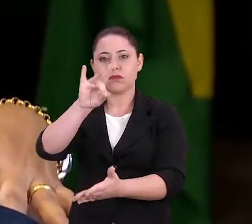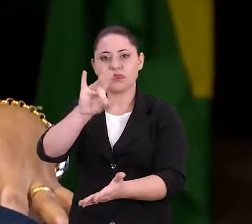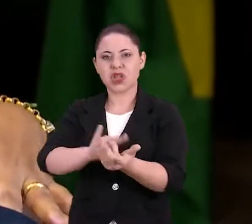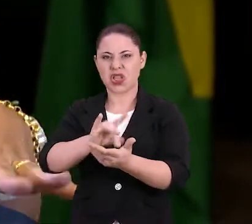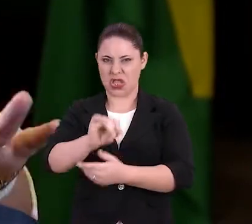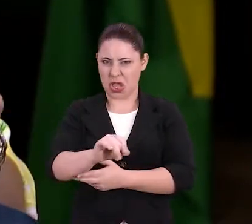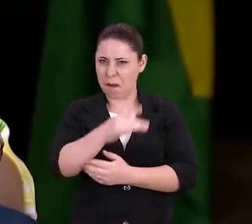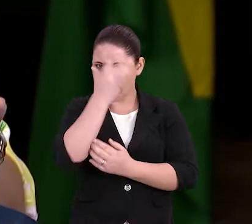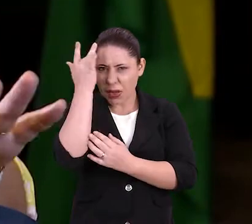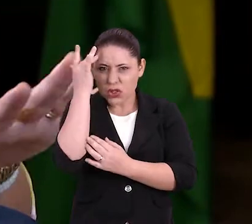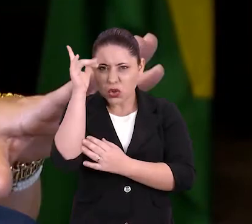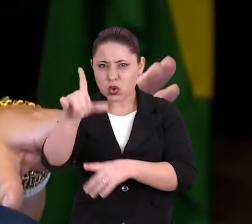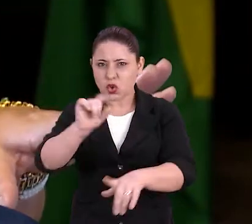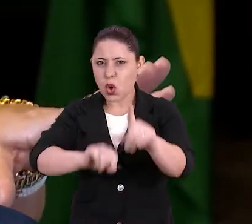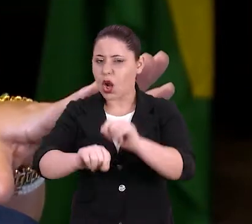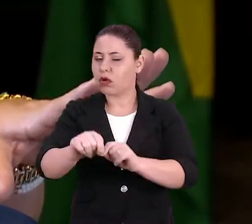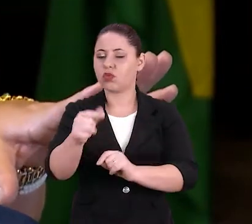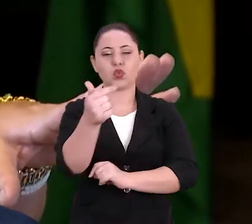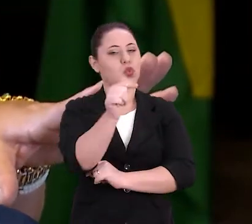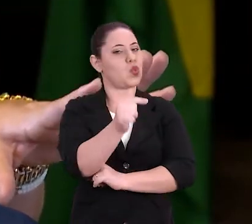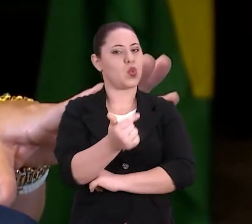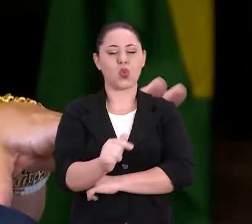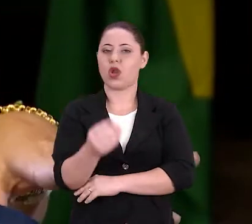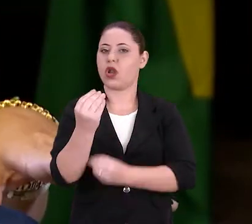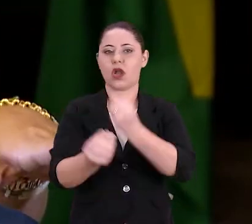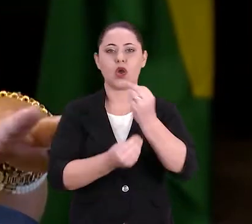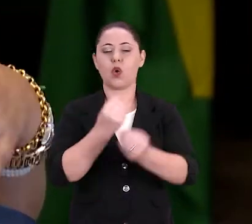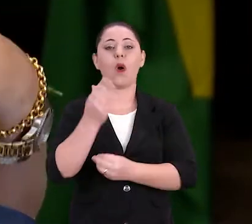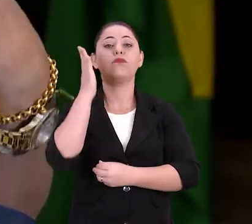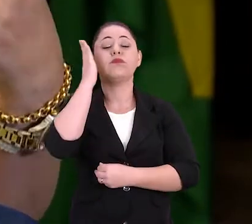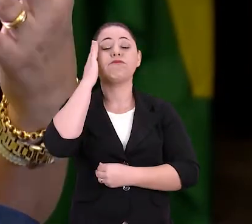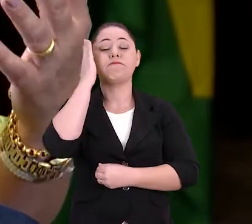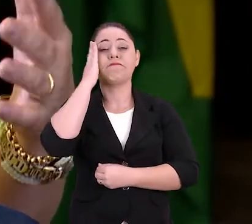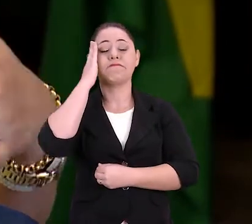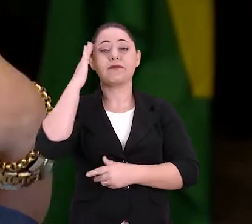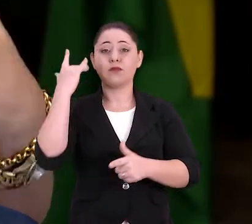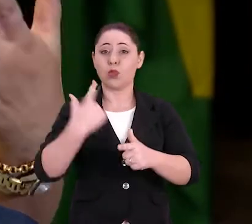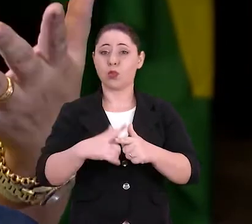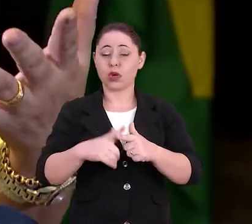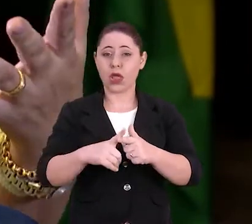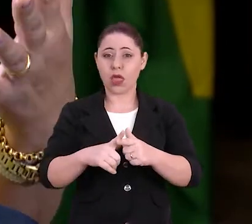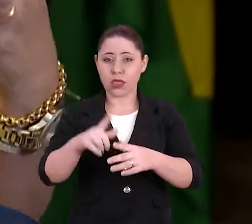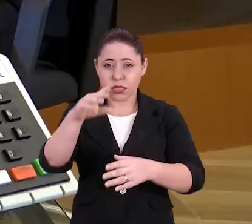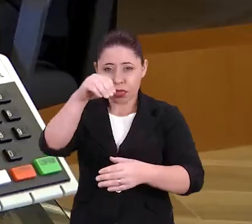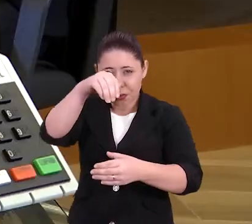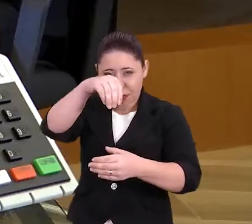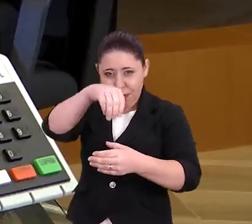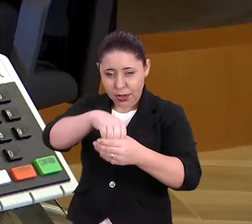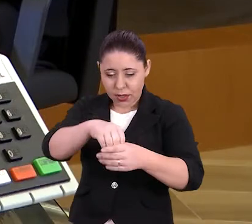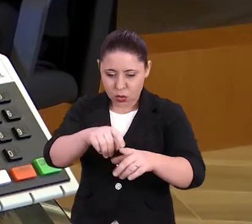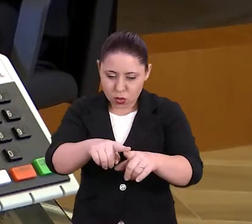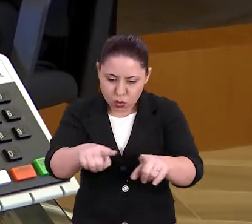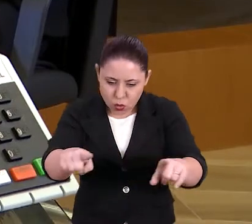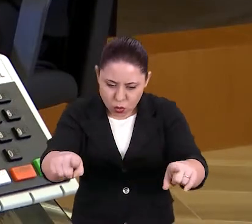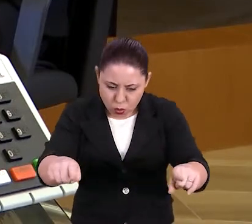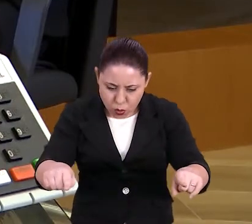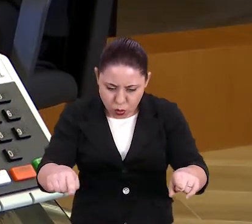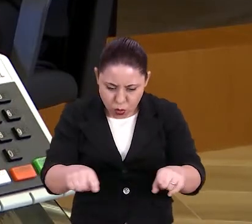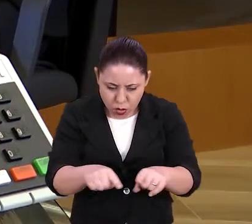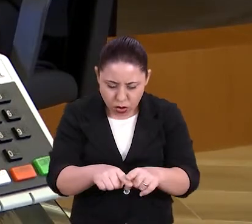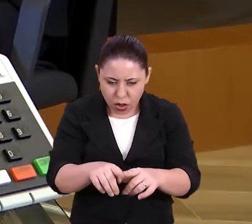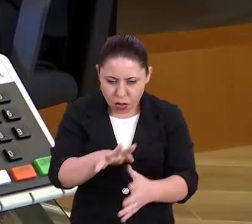ele votou não tem como identificar, porque internamente, dentro da urna, há